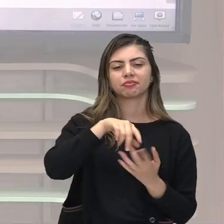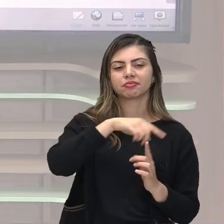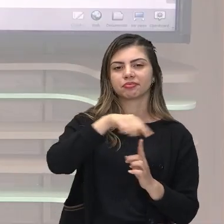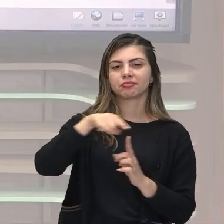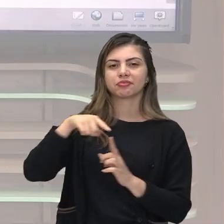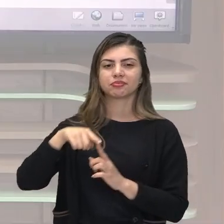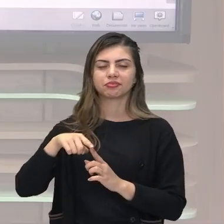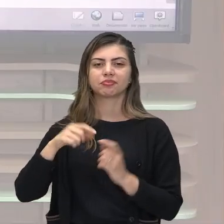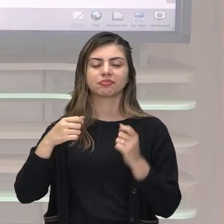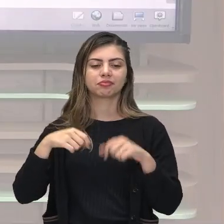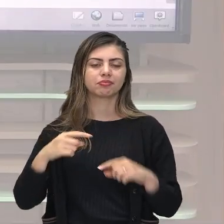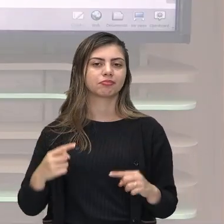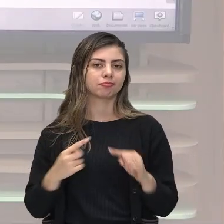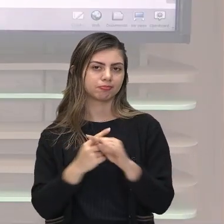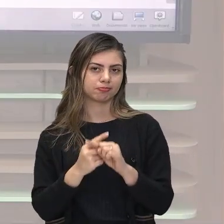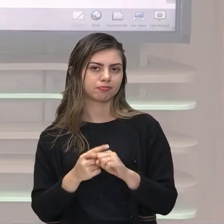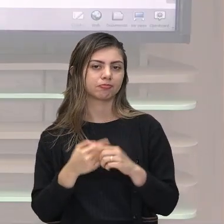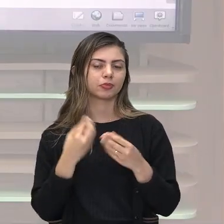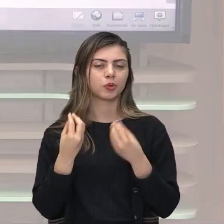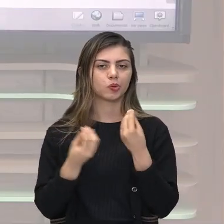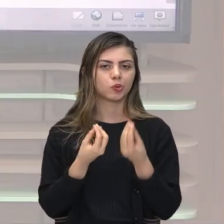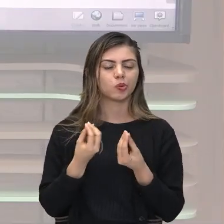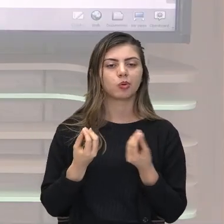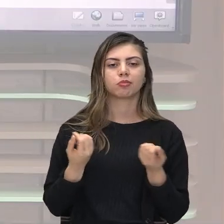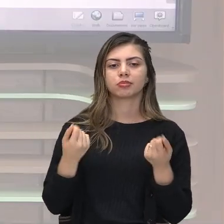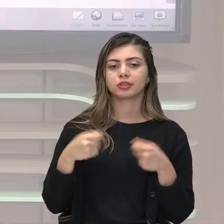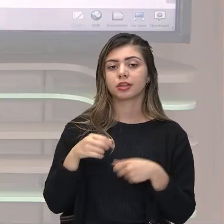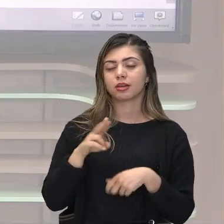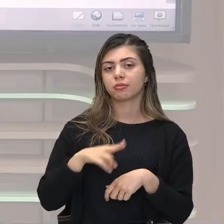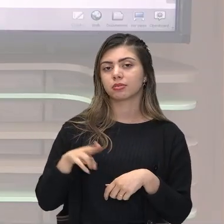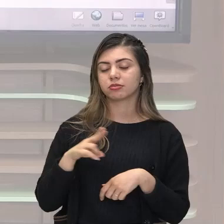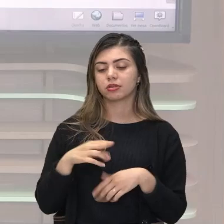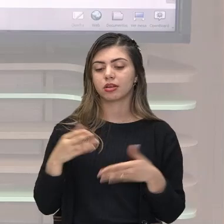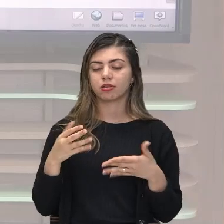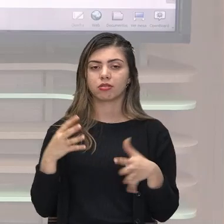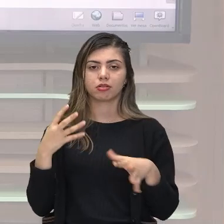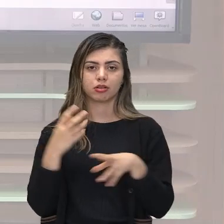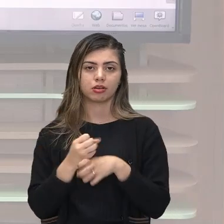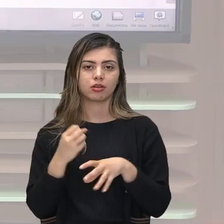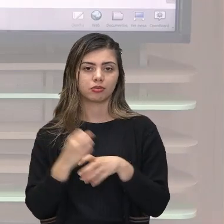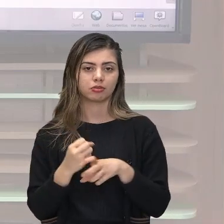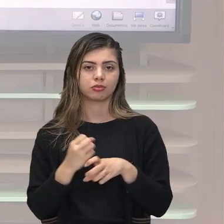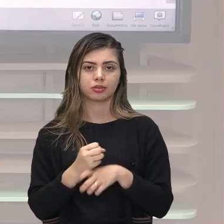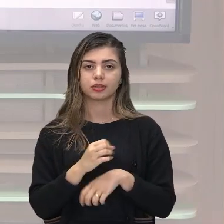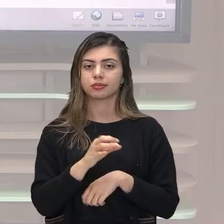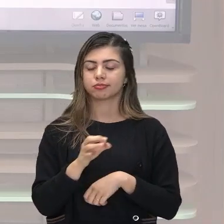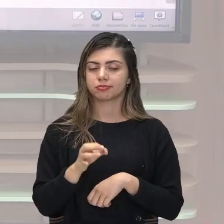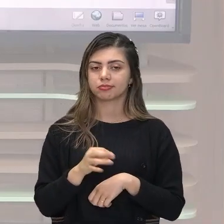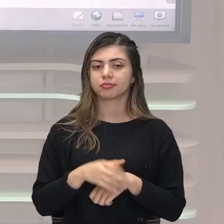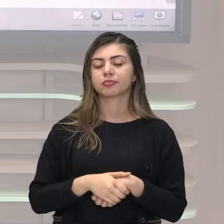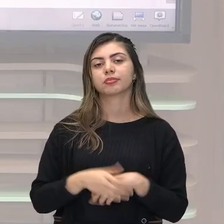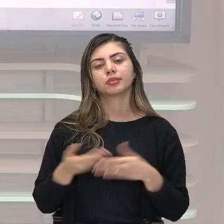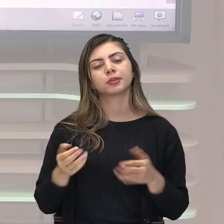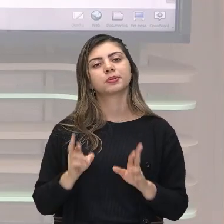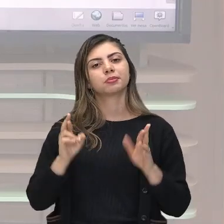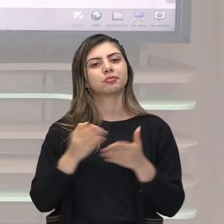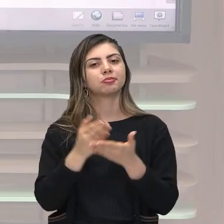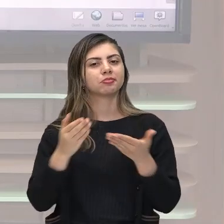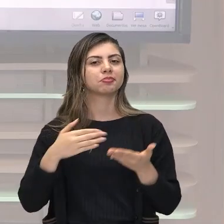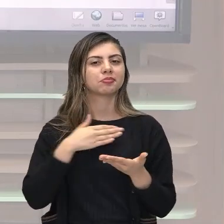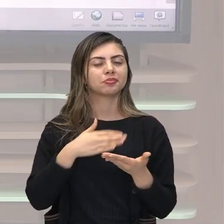razões, tá? Como a gente pode trabalhar essas razões e as suas propriedades, tá bom? Eu espero que vocês tenham